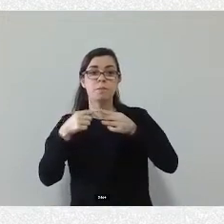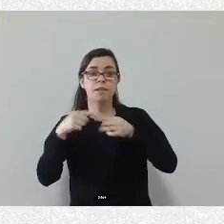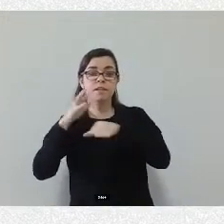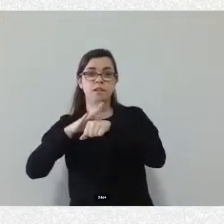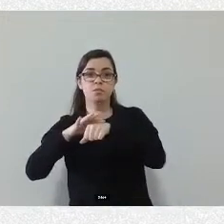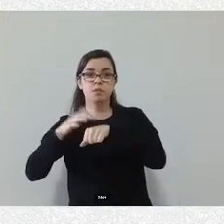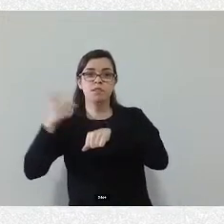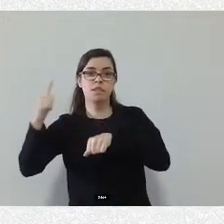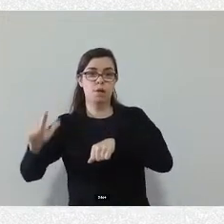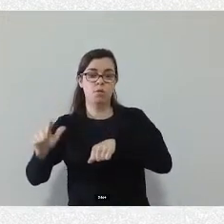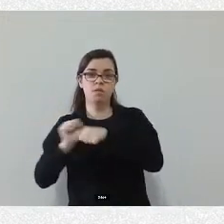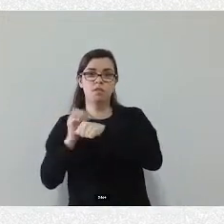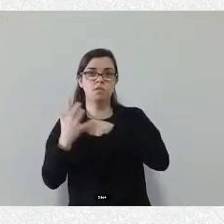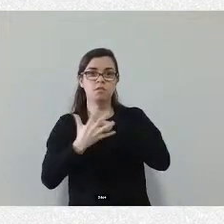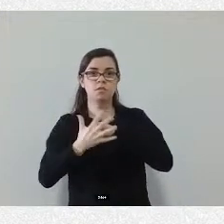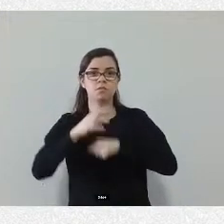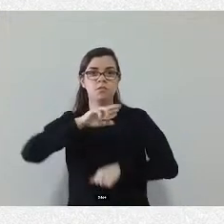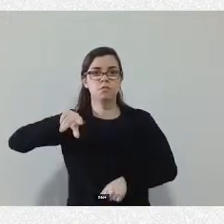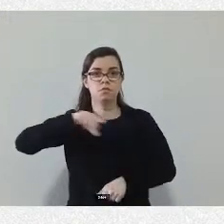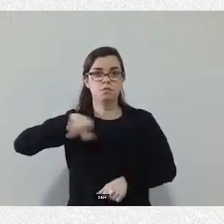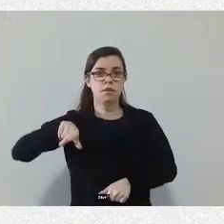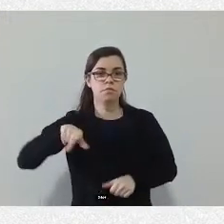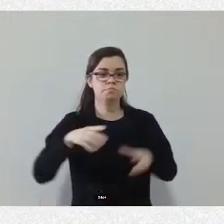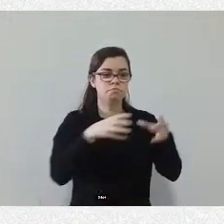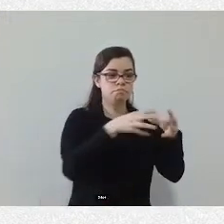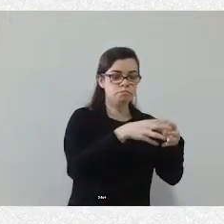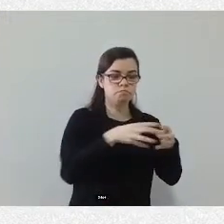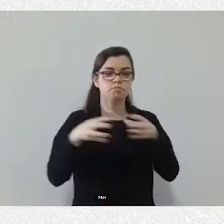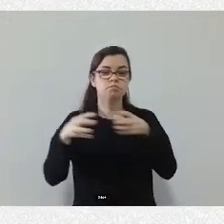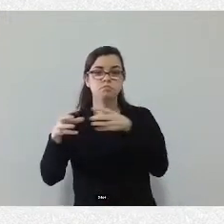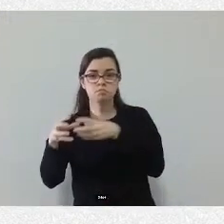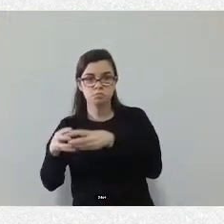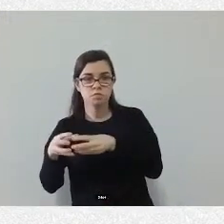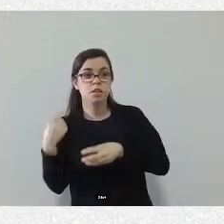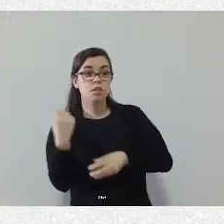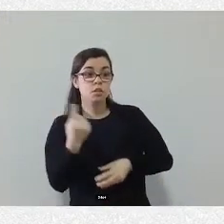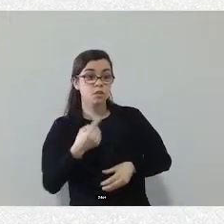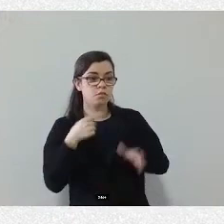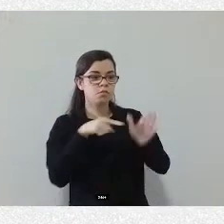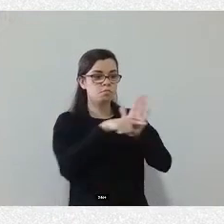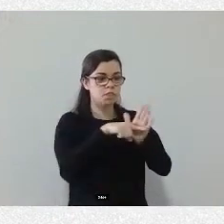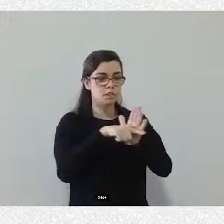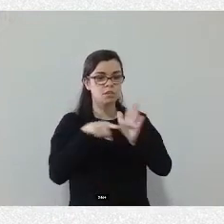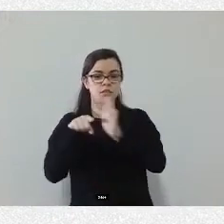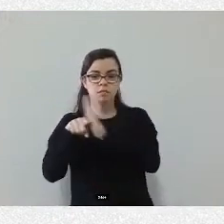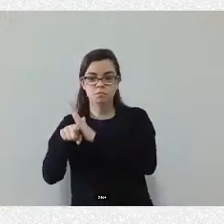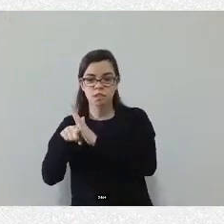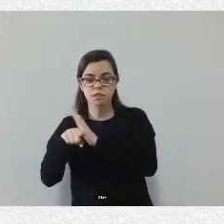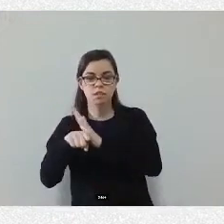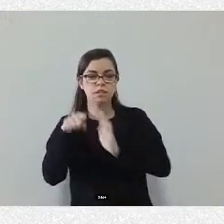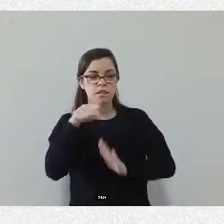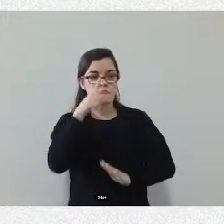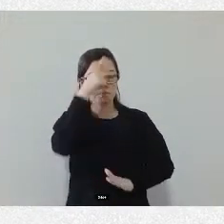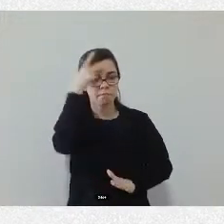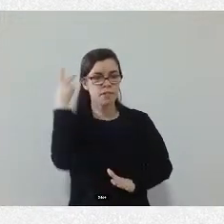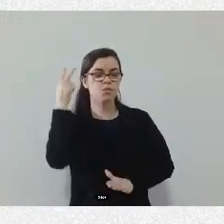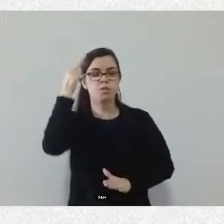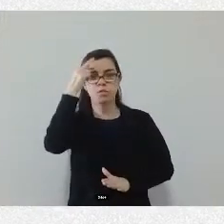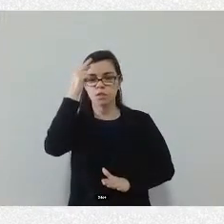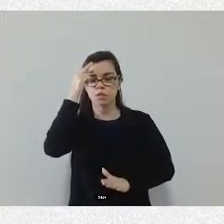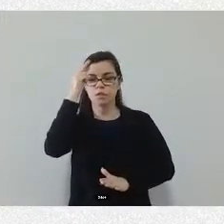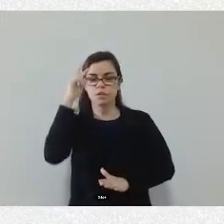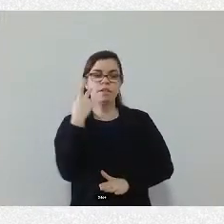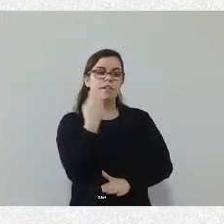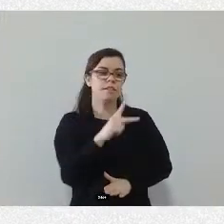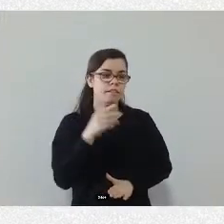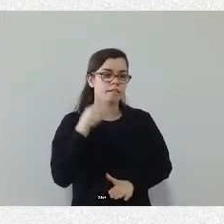dentro dessas populações, nós pesquisamos a história prévia dessas participantes para avaliar o status vacinal.